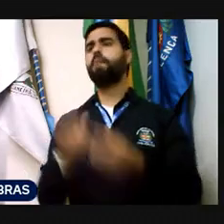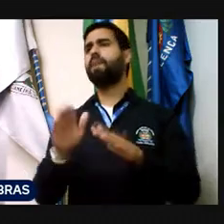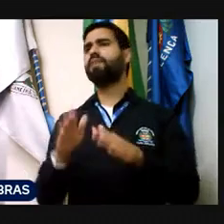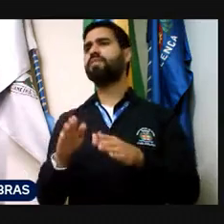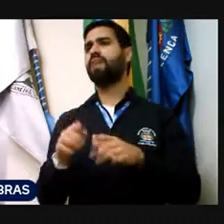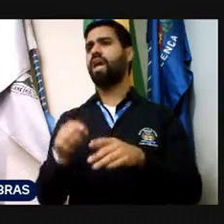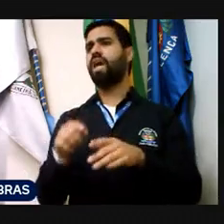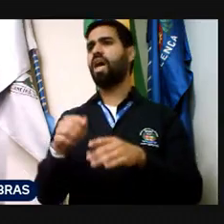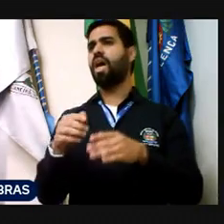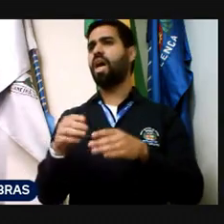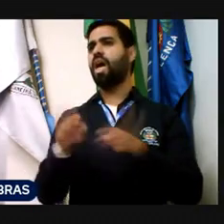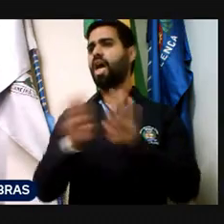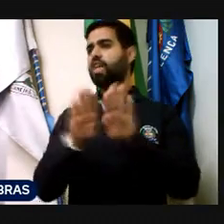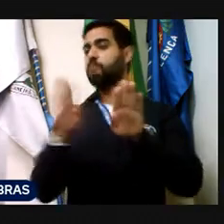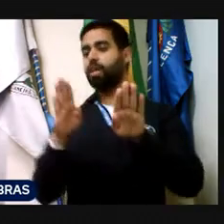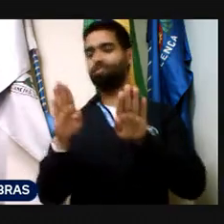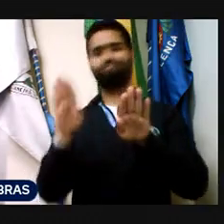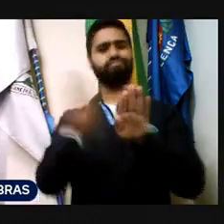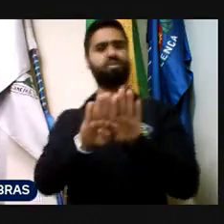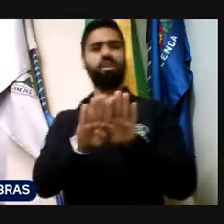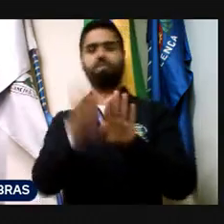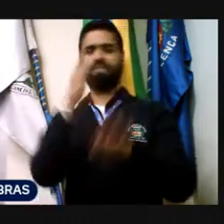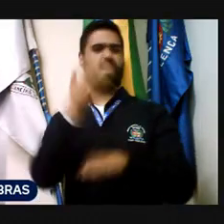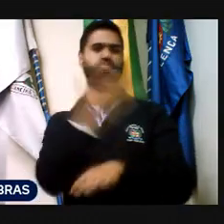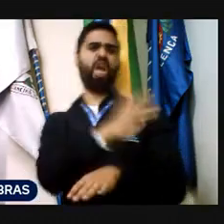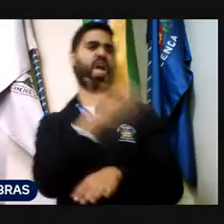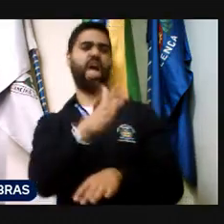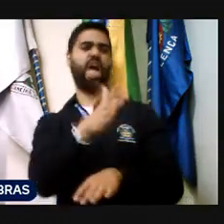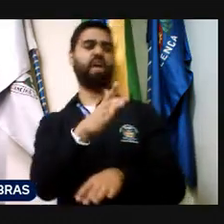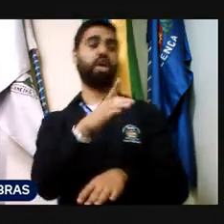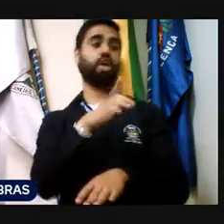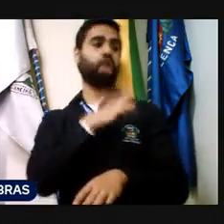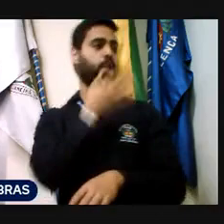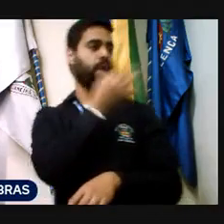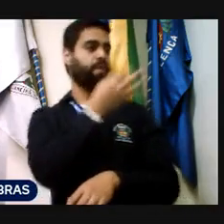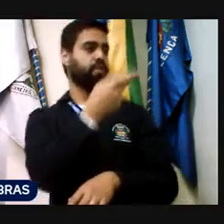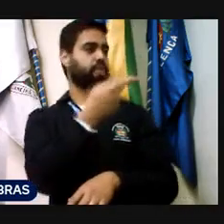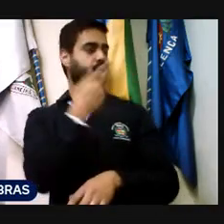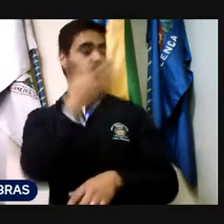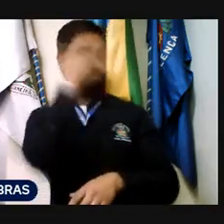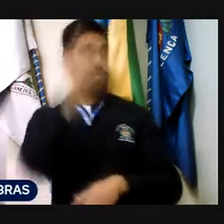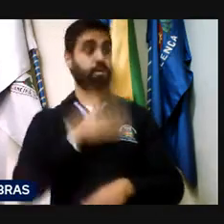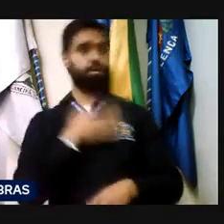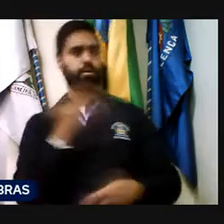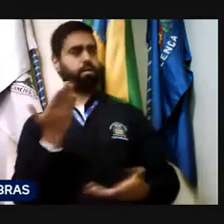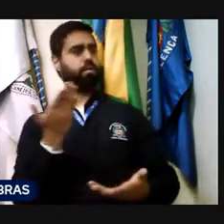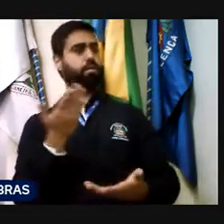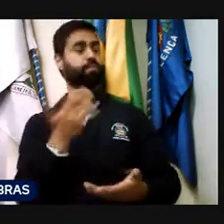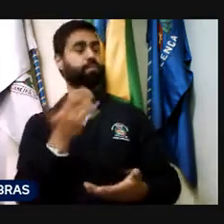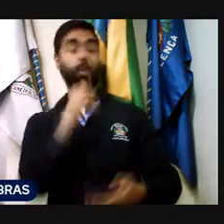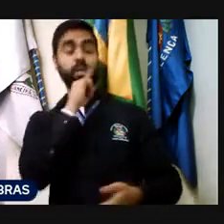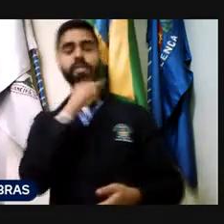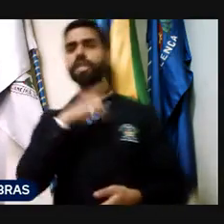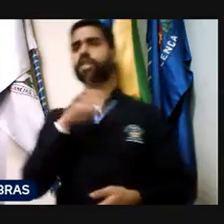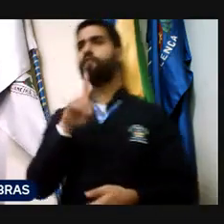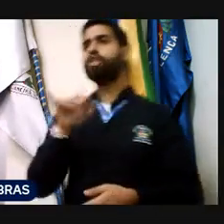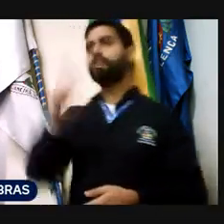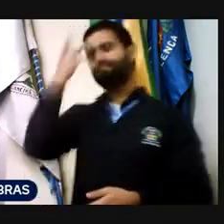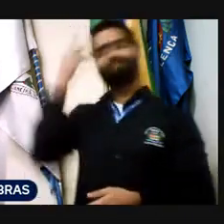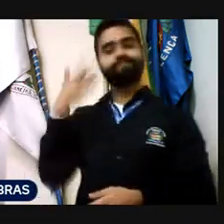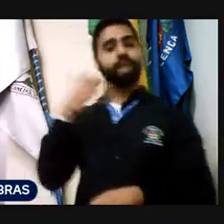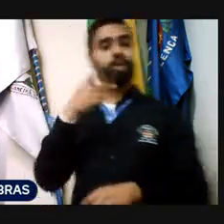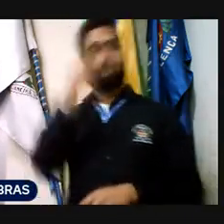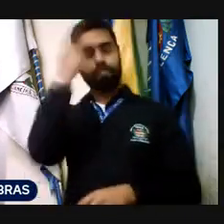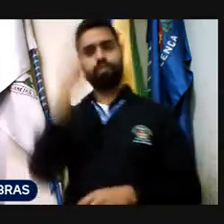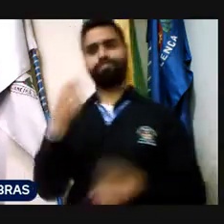portas em Valença se fecharam para esse jovem, né? Eu tenho alguns relatos do Daniel que muito me assusta, que um dia ele chegou para uma pessoa, que a